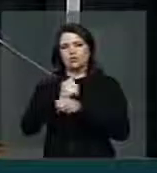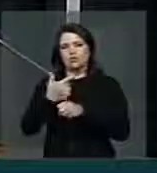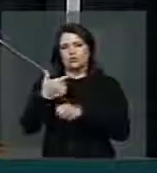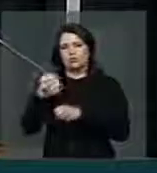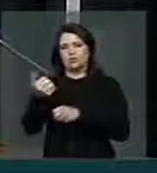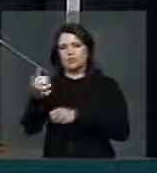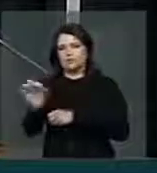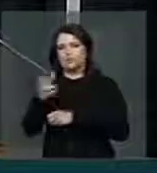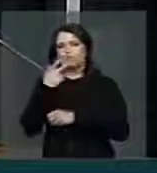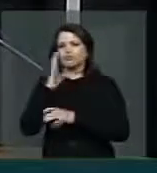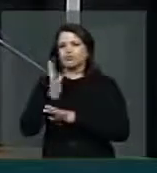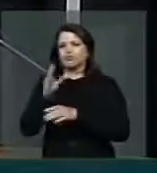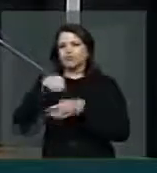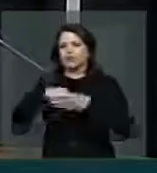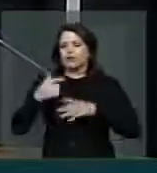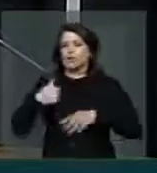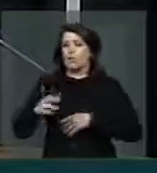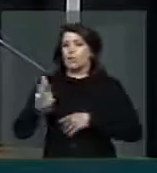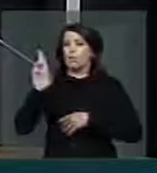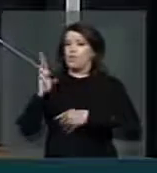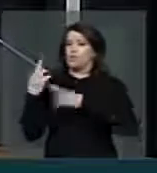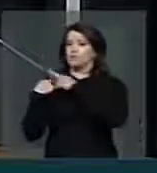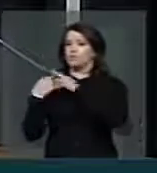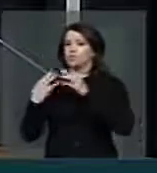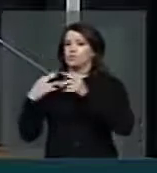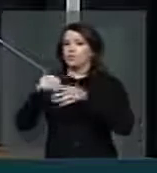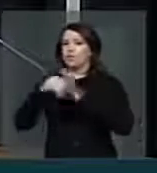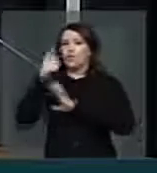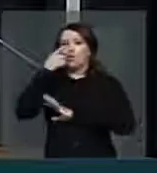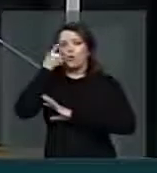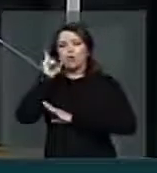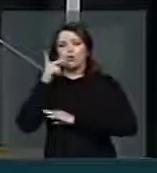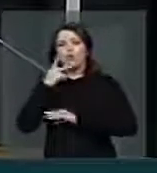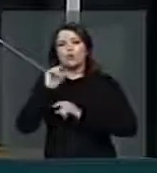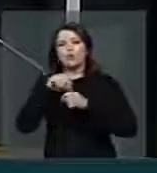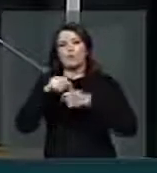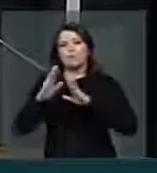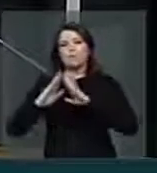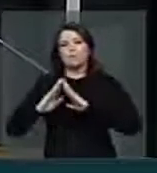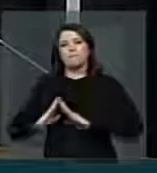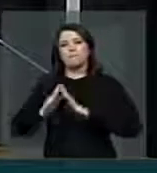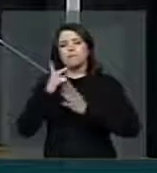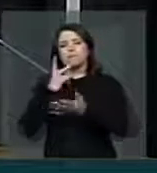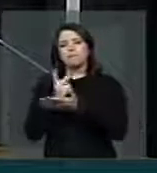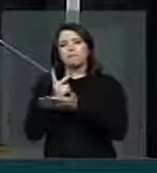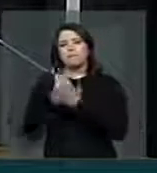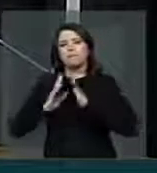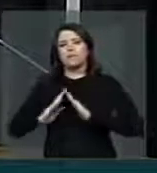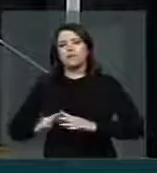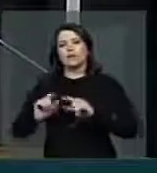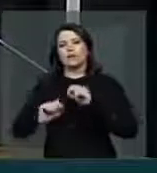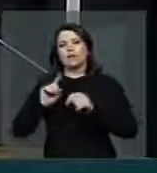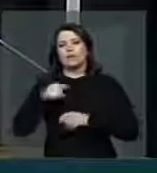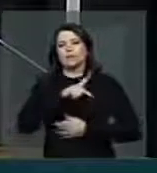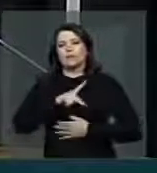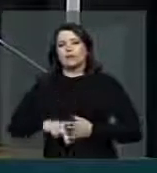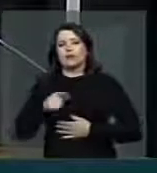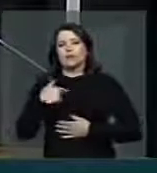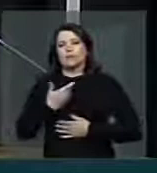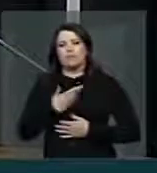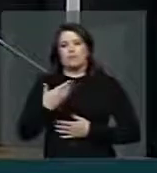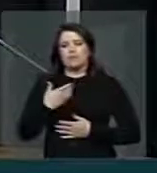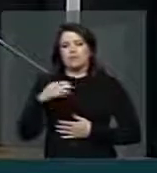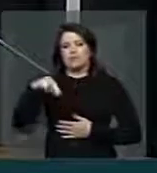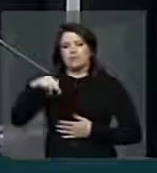2010 na condição de relator, e ontem, a pedido, muito pedido, aliás, do presidente, que é meu amigo,